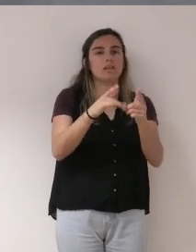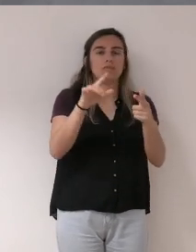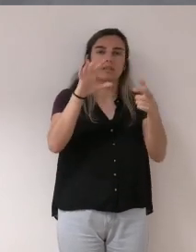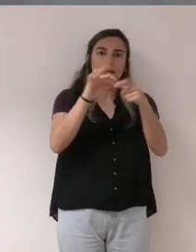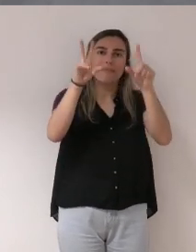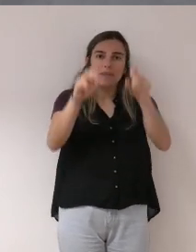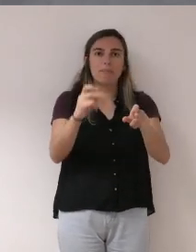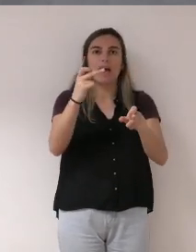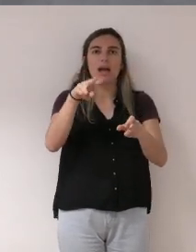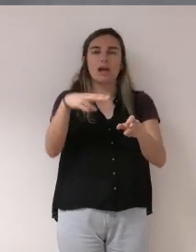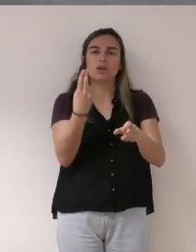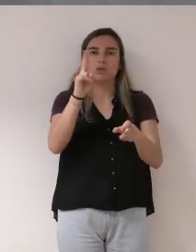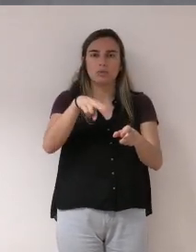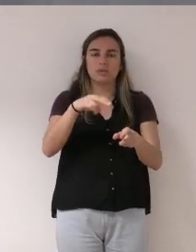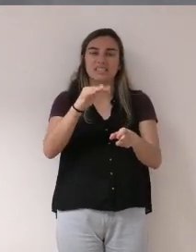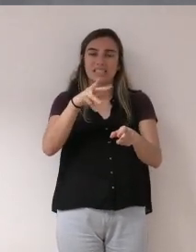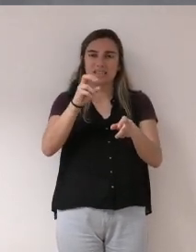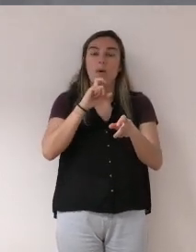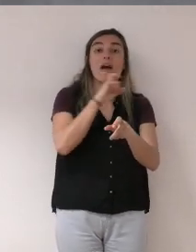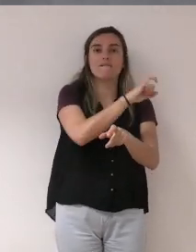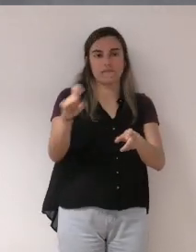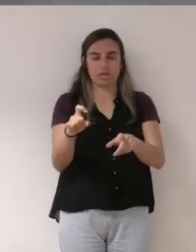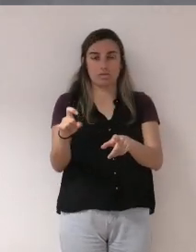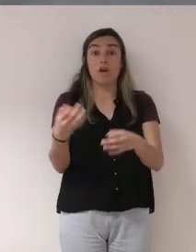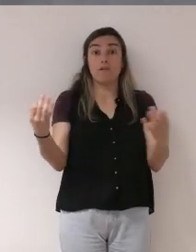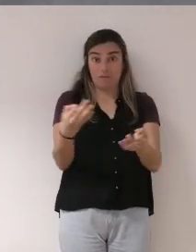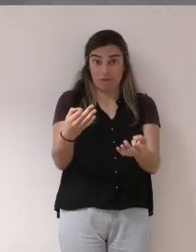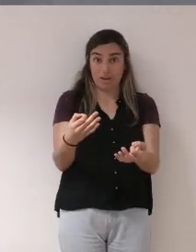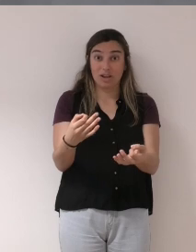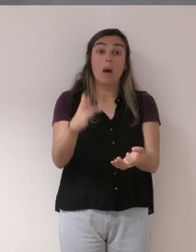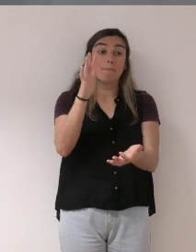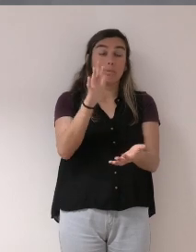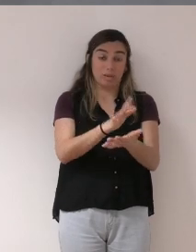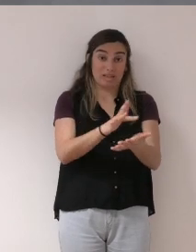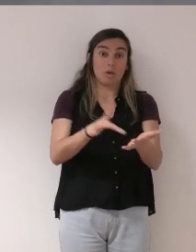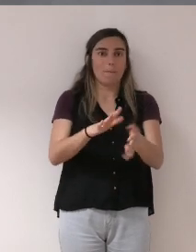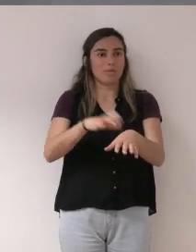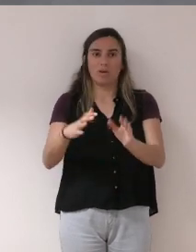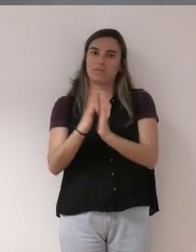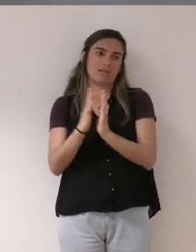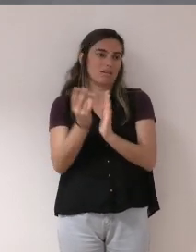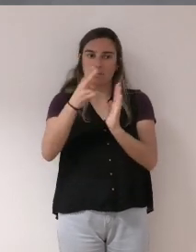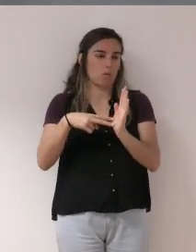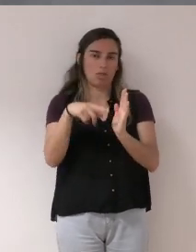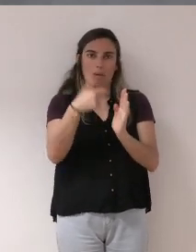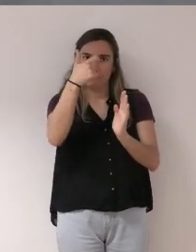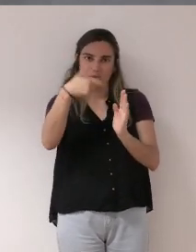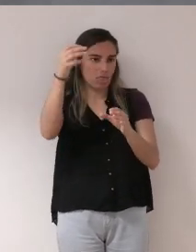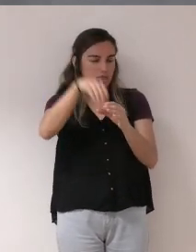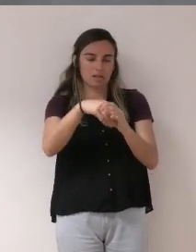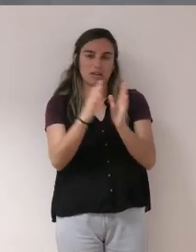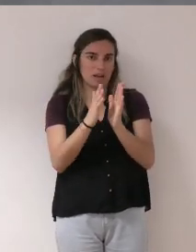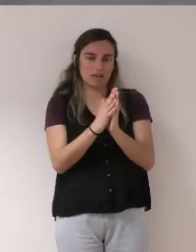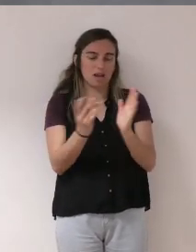já agora, eu acho que o que lhe valeu quando foi publicado este livro é que a Igreja não leu este livro. Porque, enfim, há